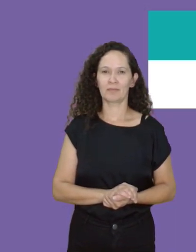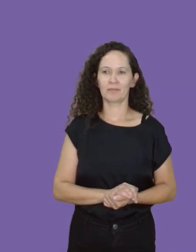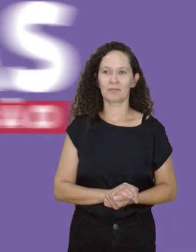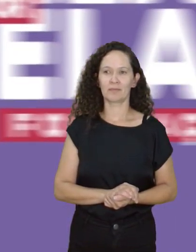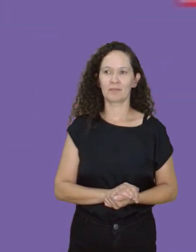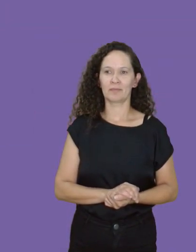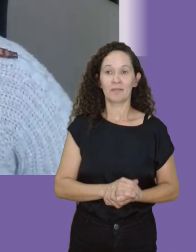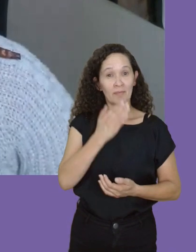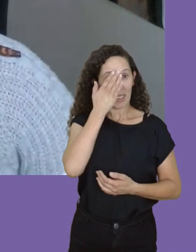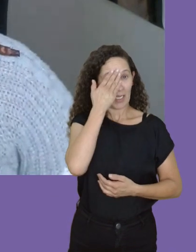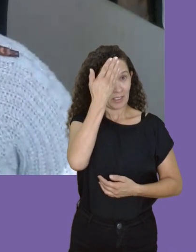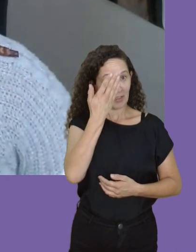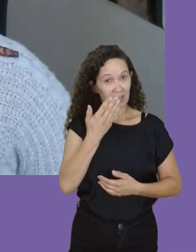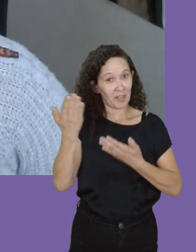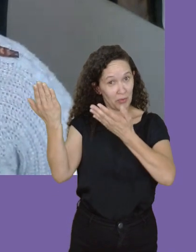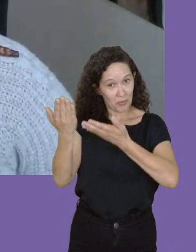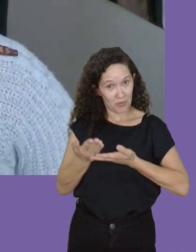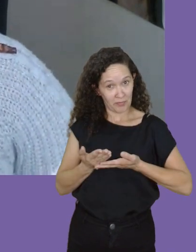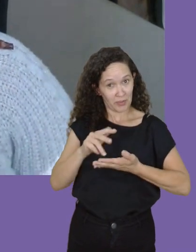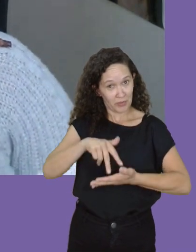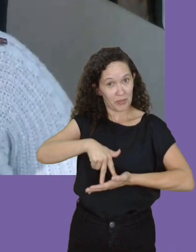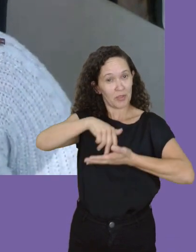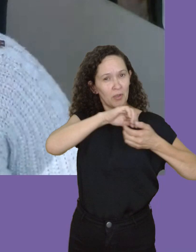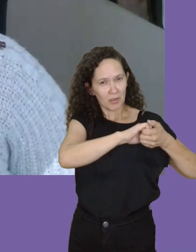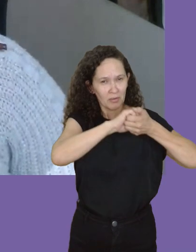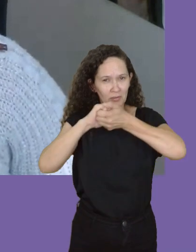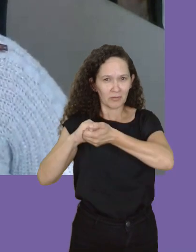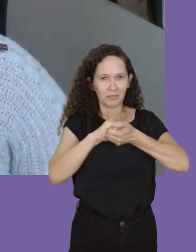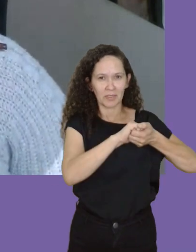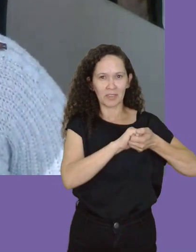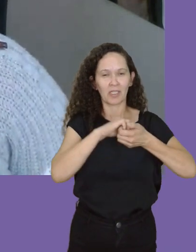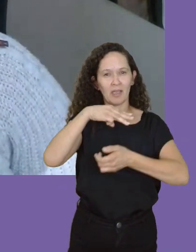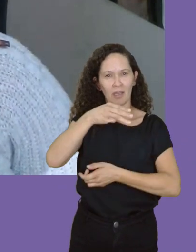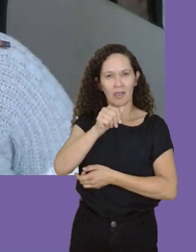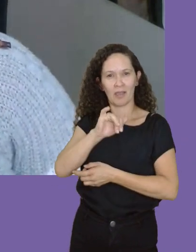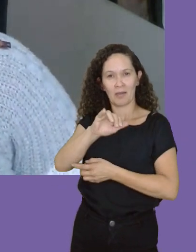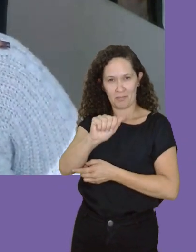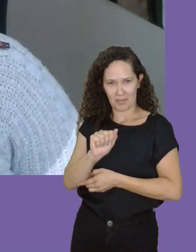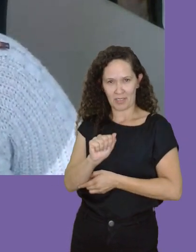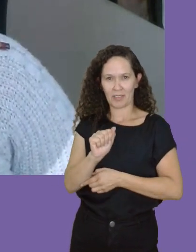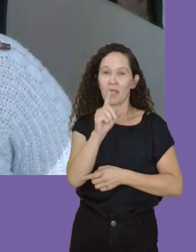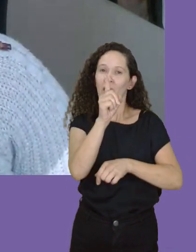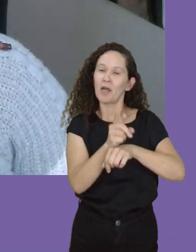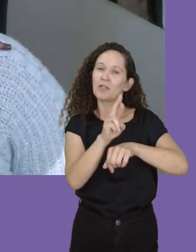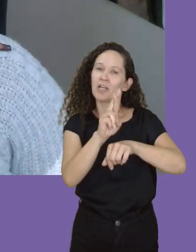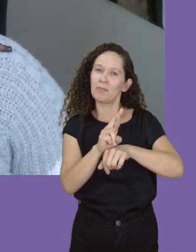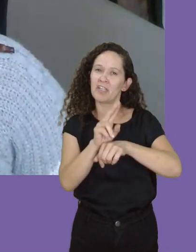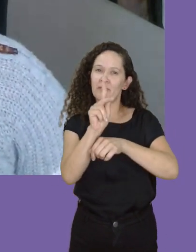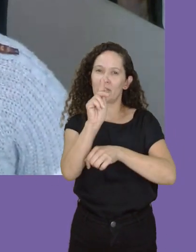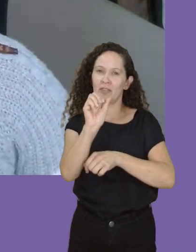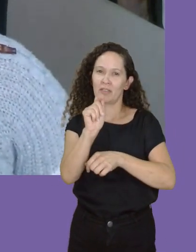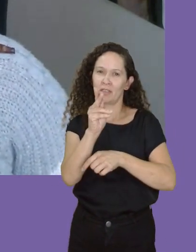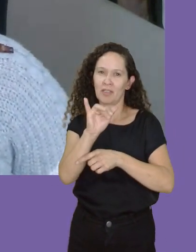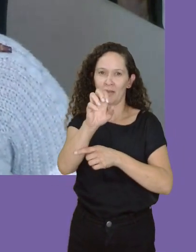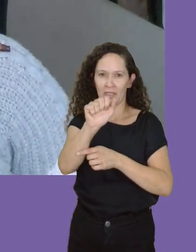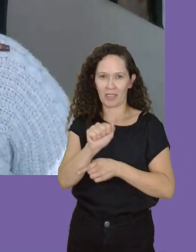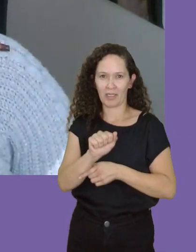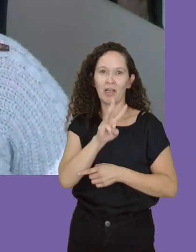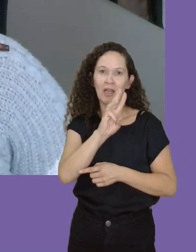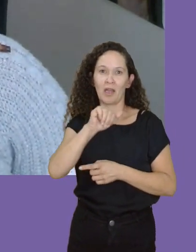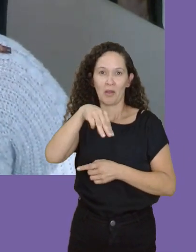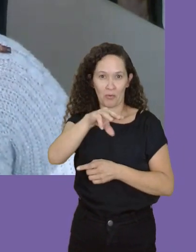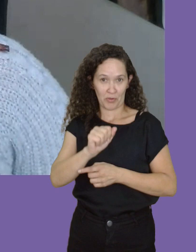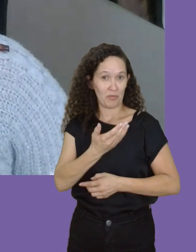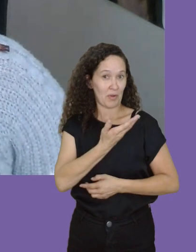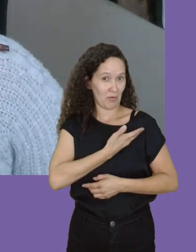Agradecer o convite para estar aqui, cumprimentar a Maia, a doutora Gabriela, a Will, a nossa companheira